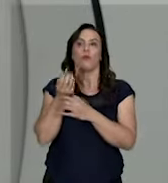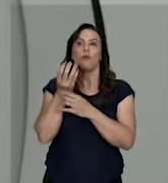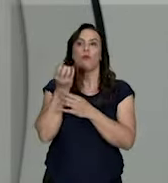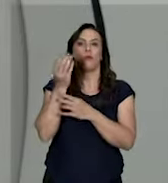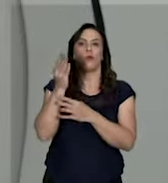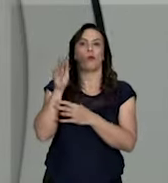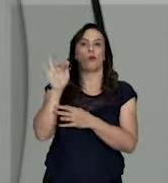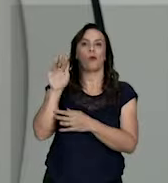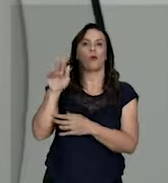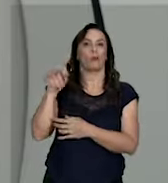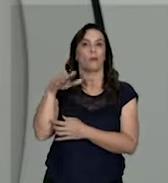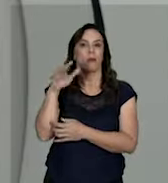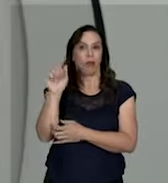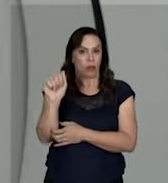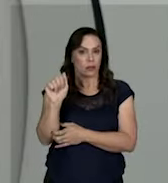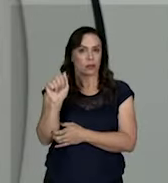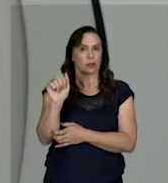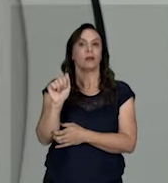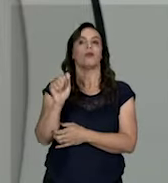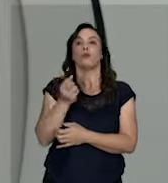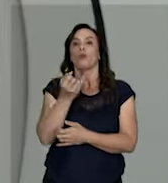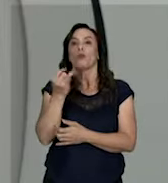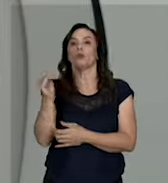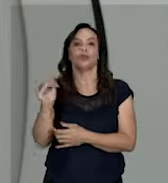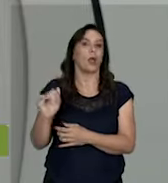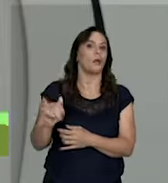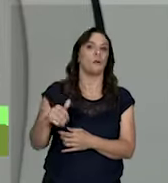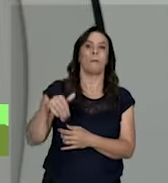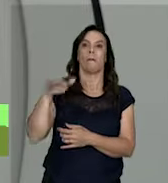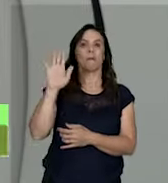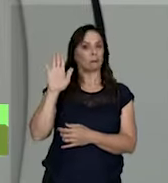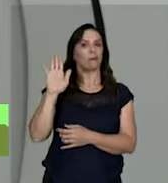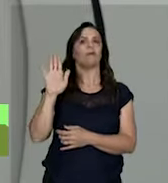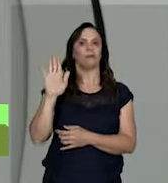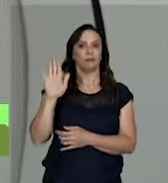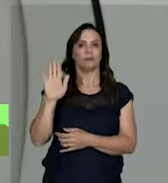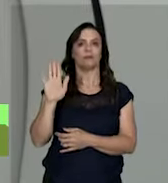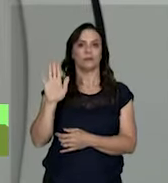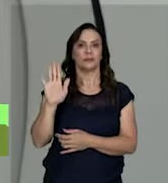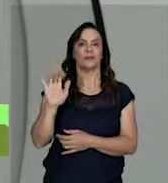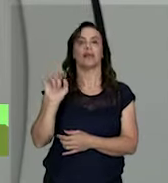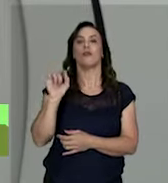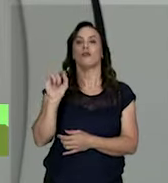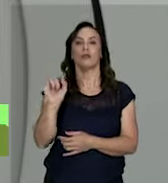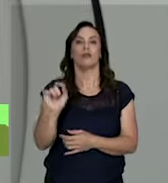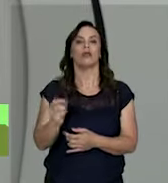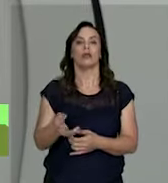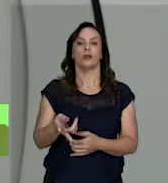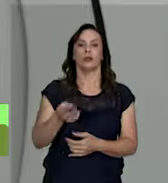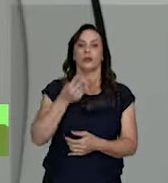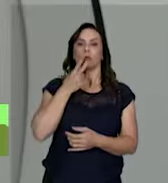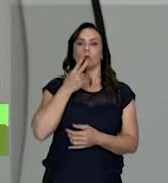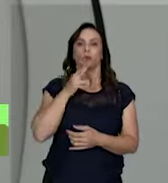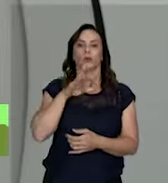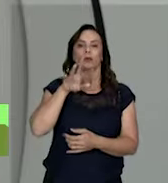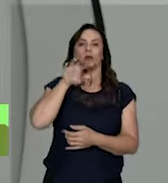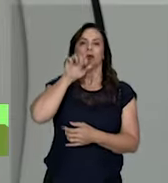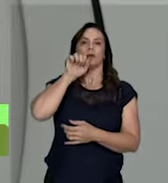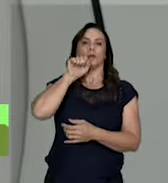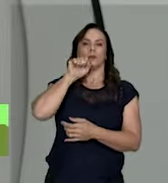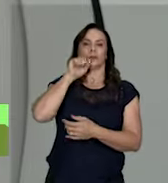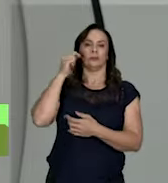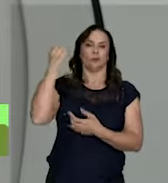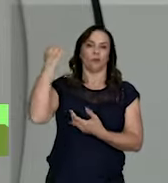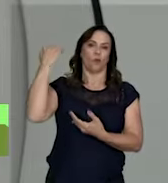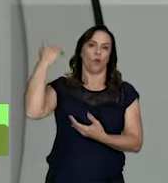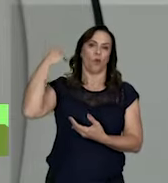quantidade maior do que o cigarro com filtro, né, ele chega ao pulmão, ele vai causar uma destruição